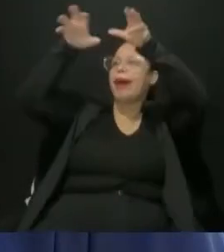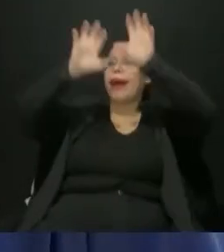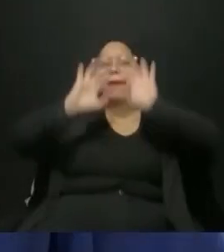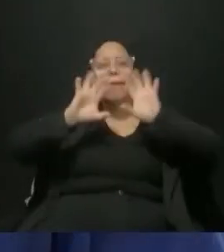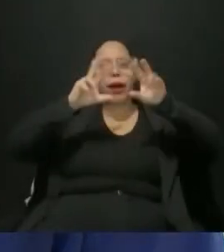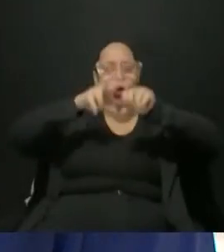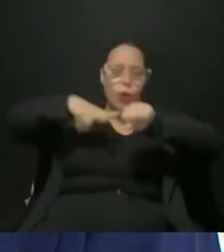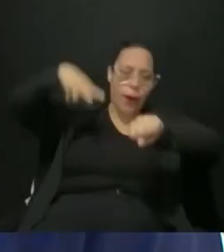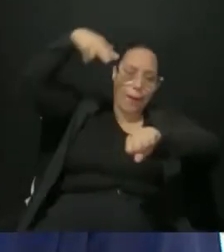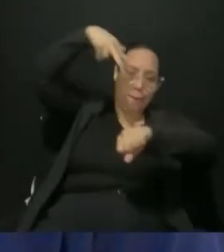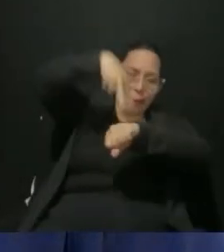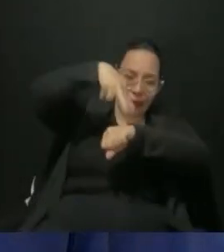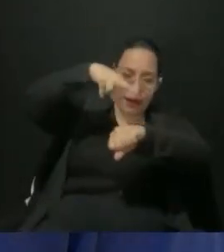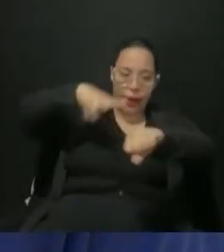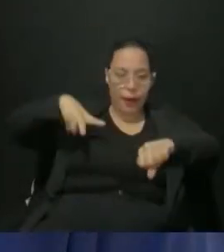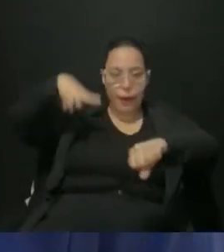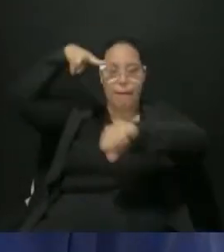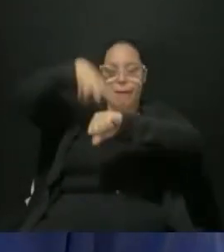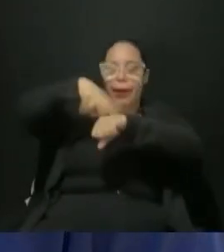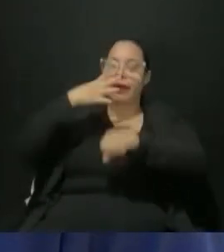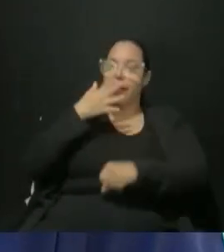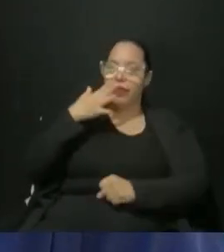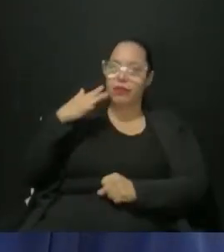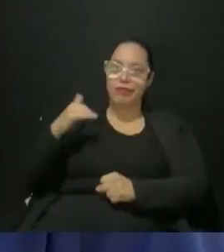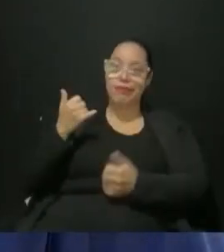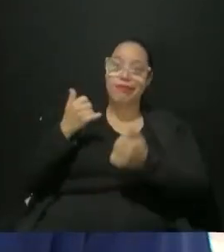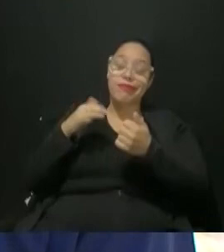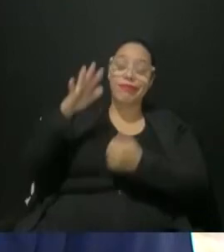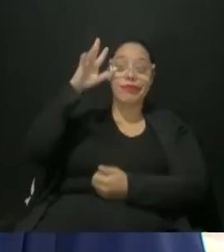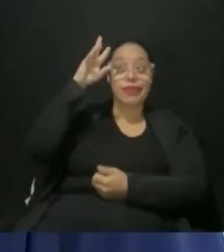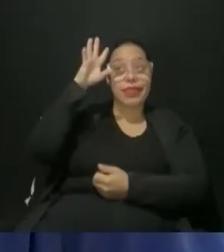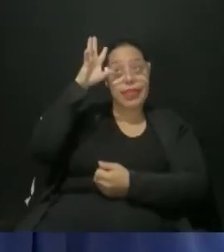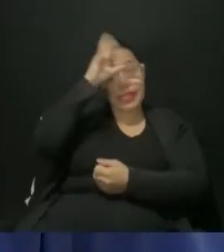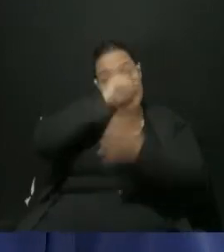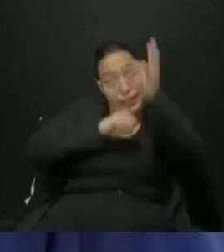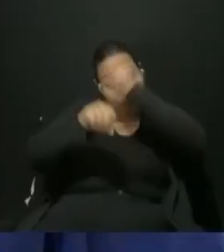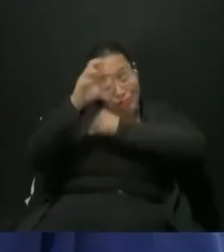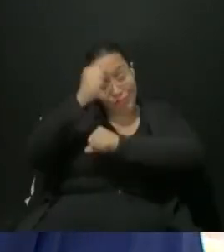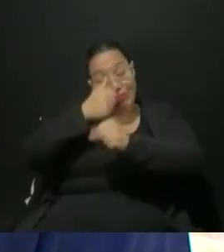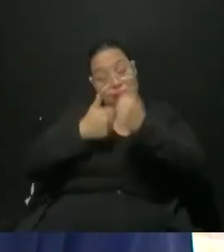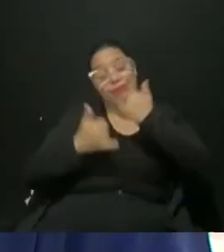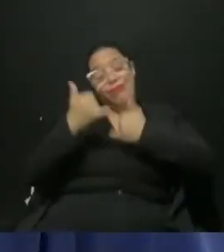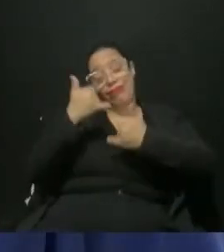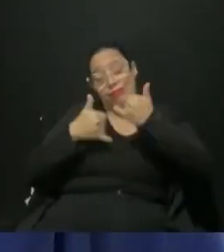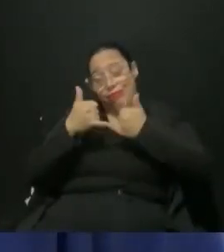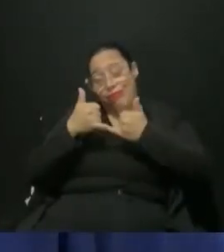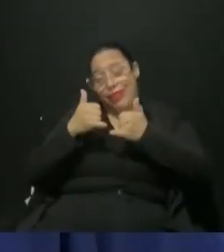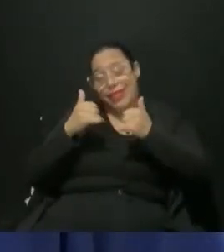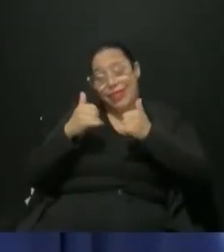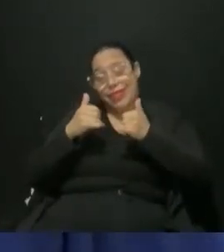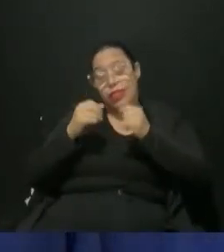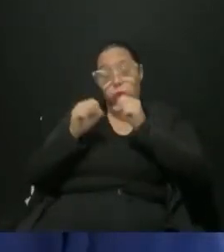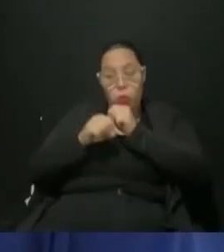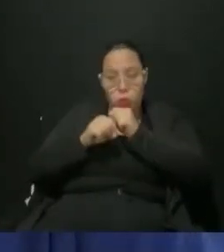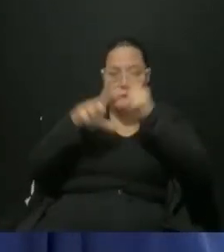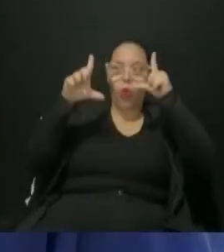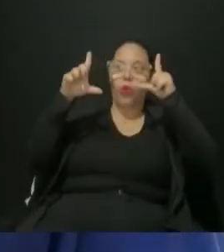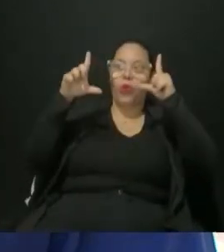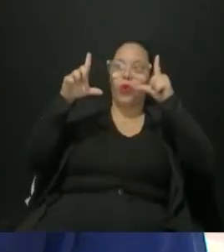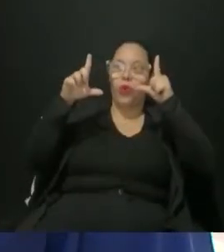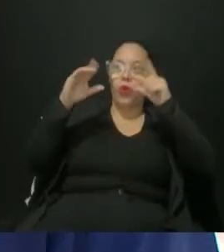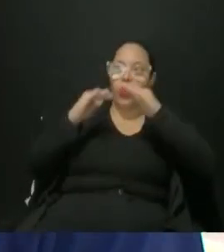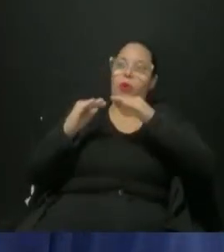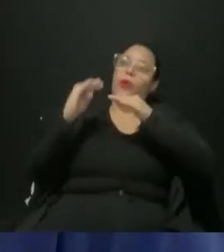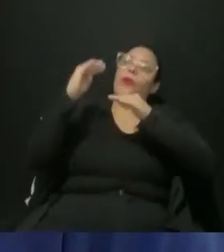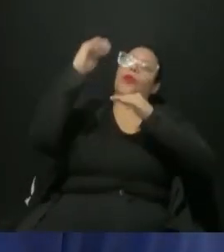arremessos os lançamentos os saltos para que a a criança aprenda brincando Se divirta fazendo a modalidade e se se